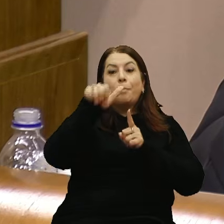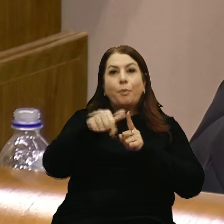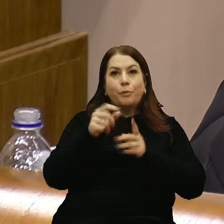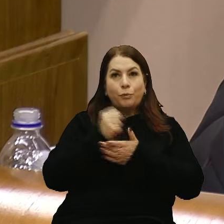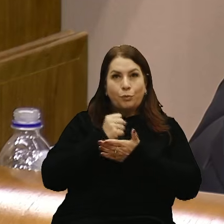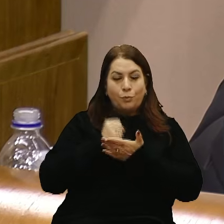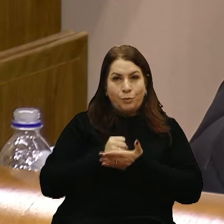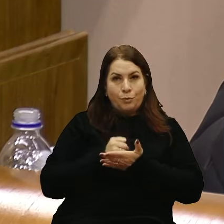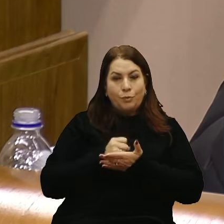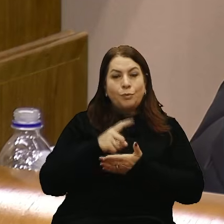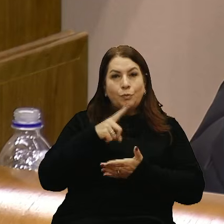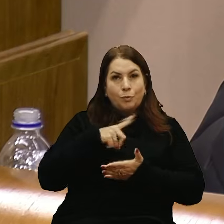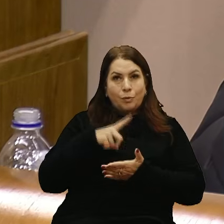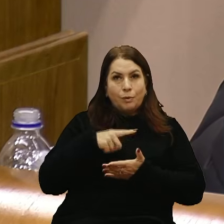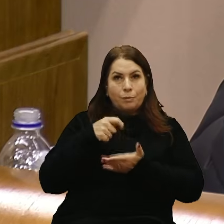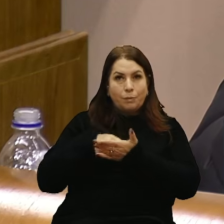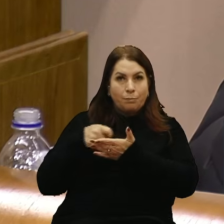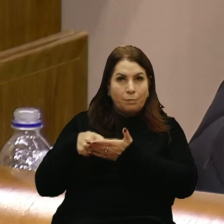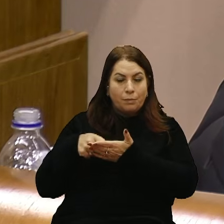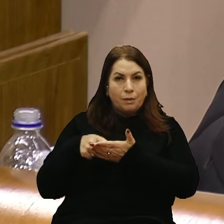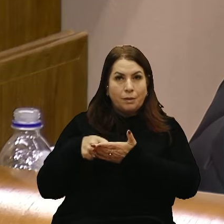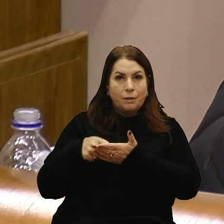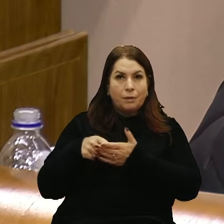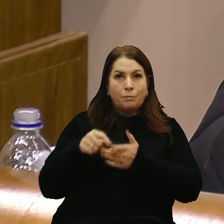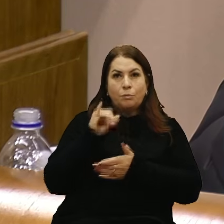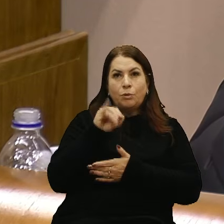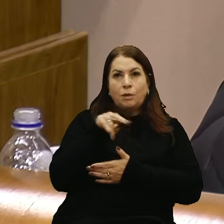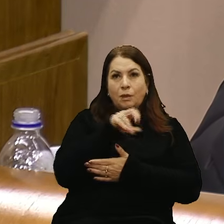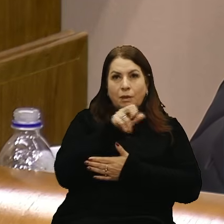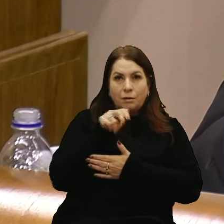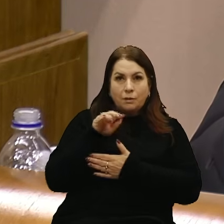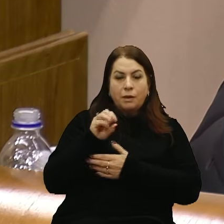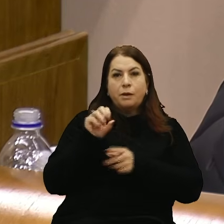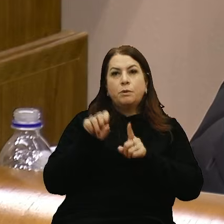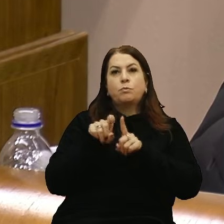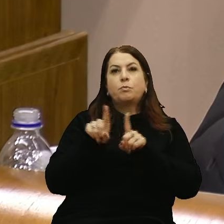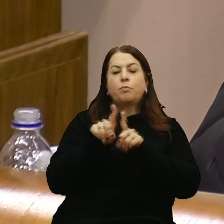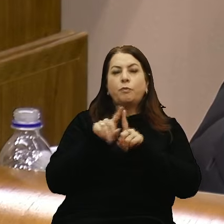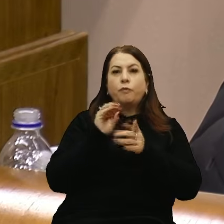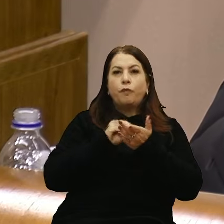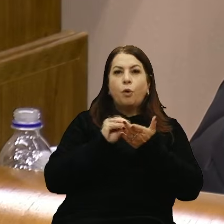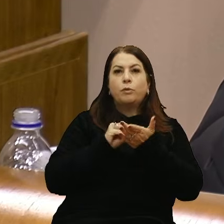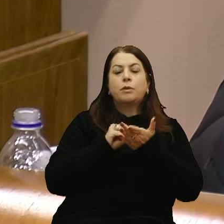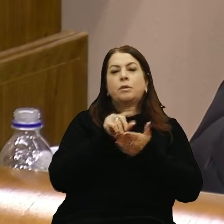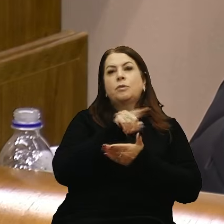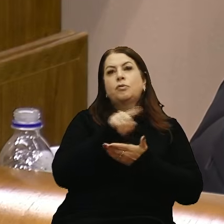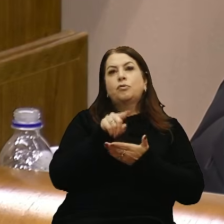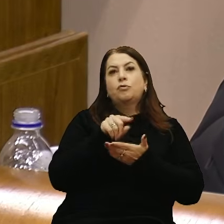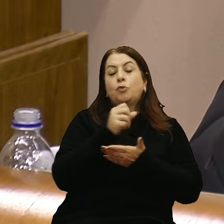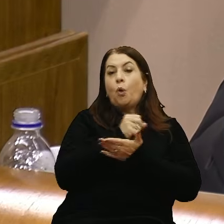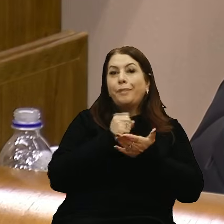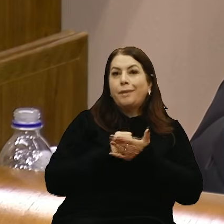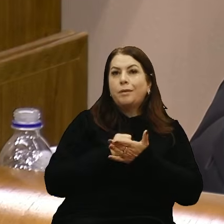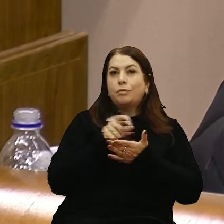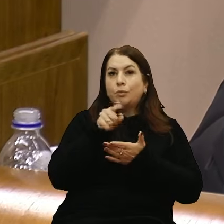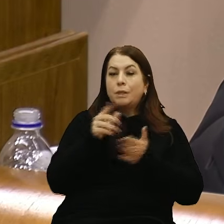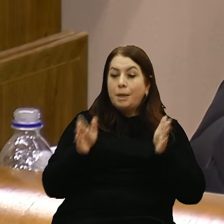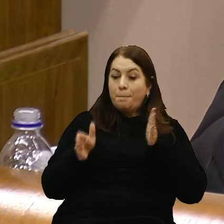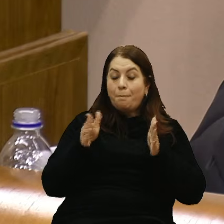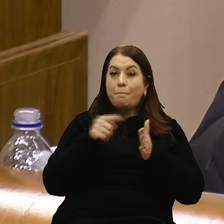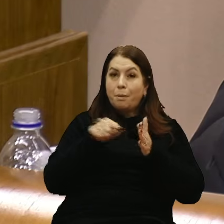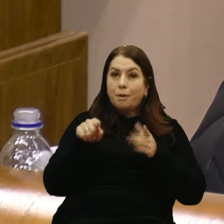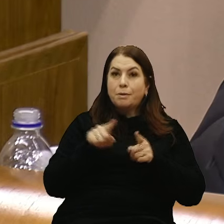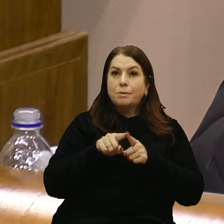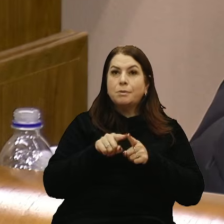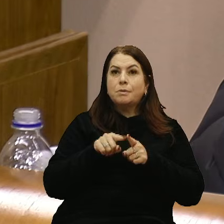E quando existe o pagamento por indenização, por falta de contrato, aí esse prazo ele